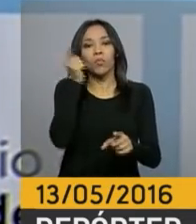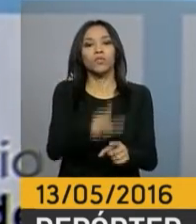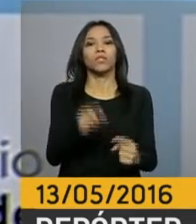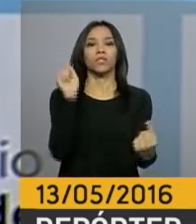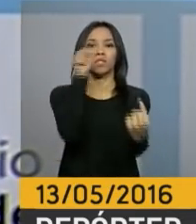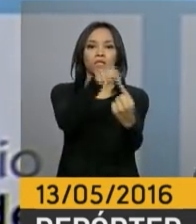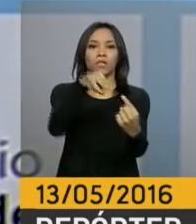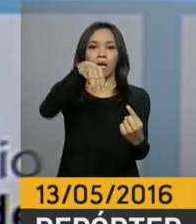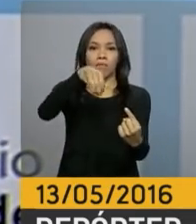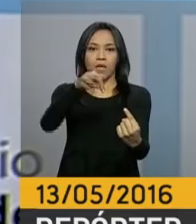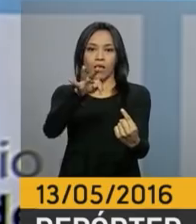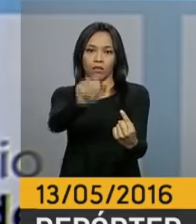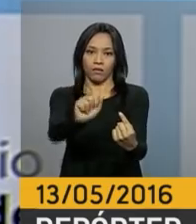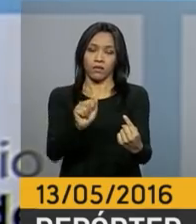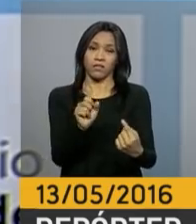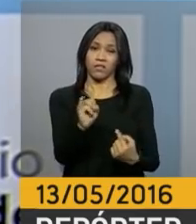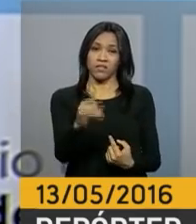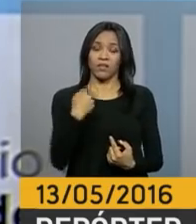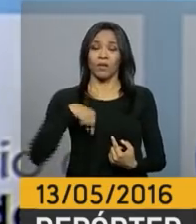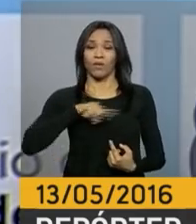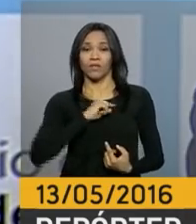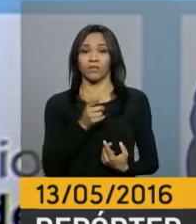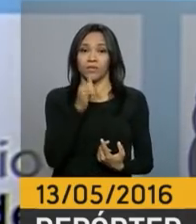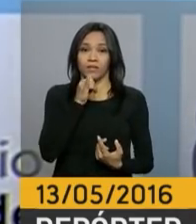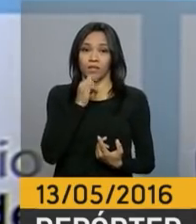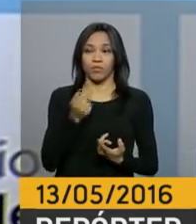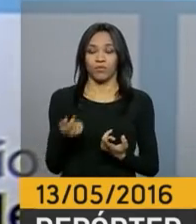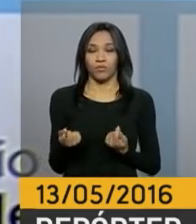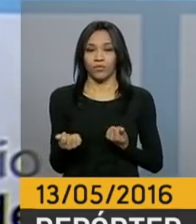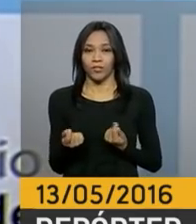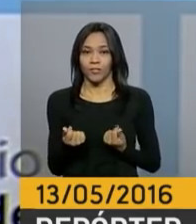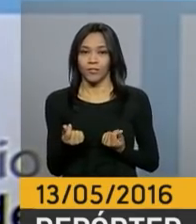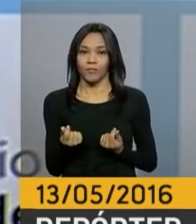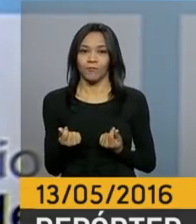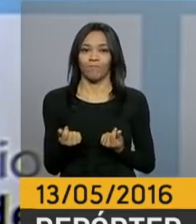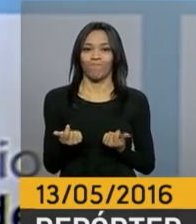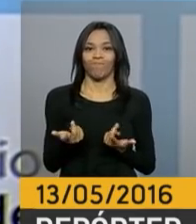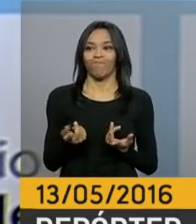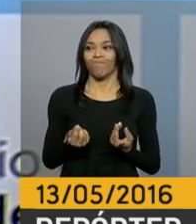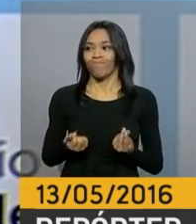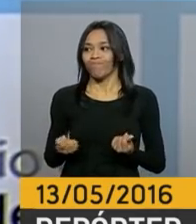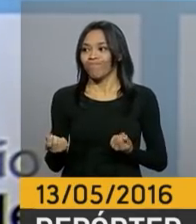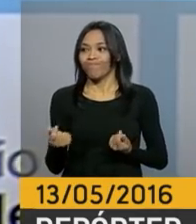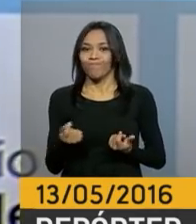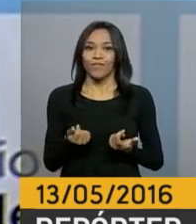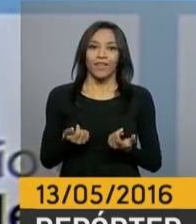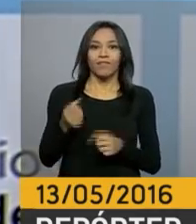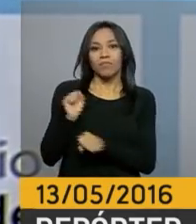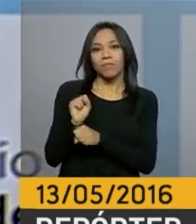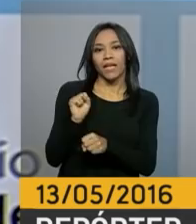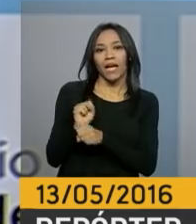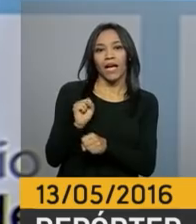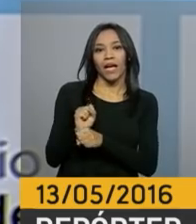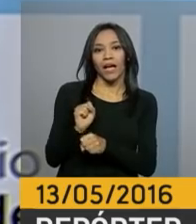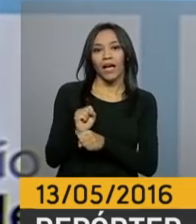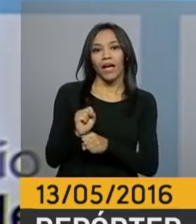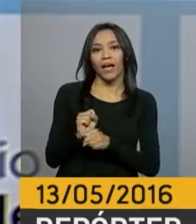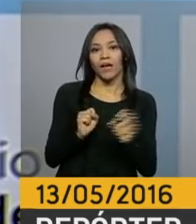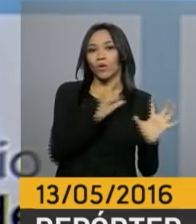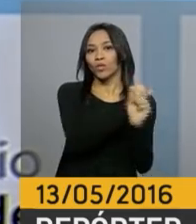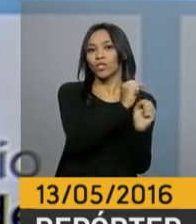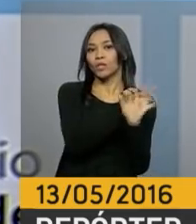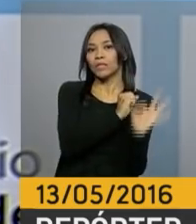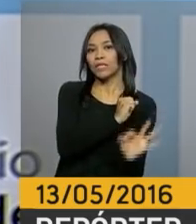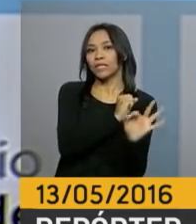se nós ficamos retendo o cumprimento dos investimentos por conta da de aguardar a confirmação da receita